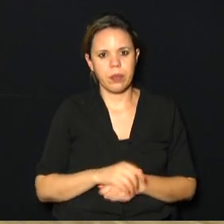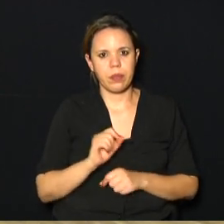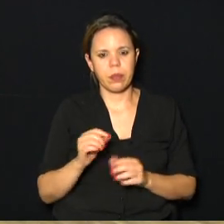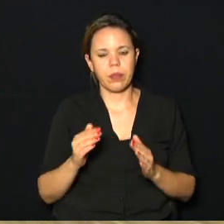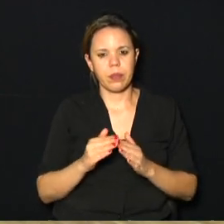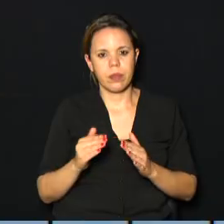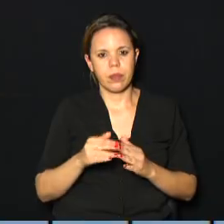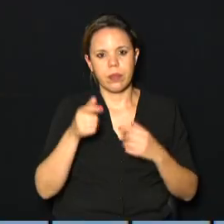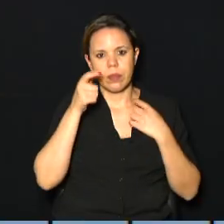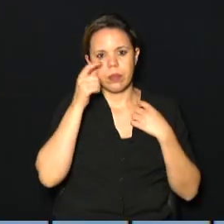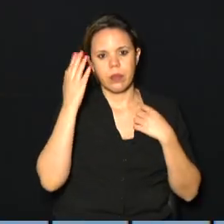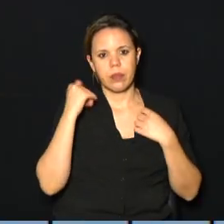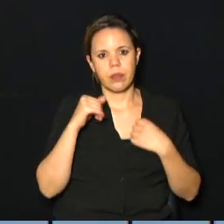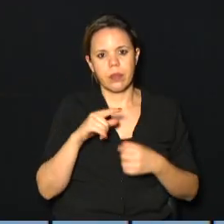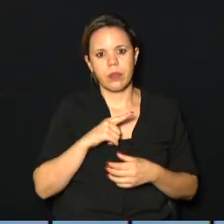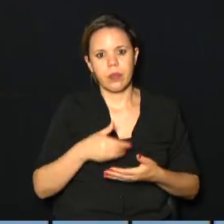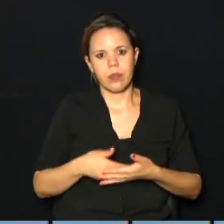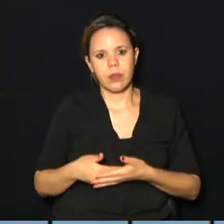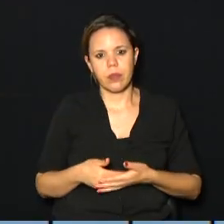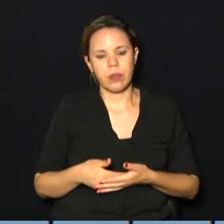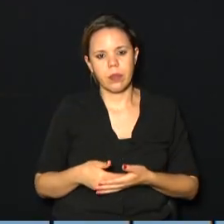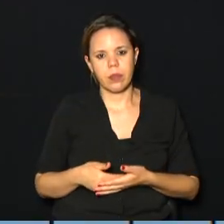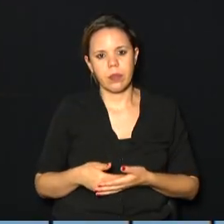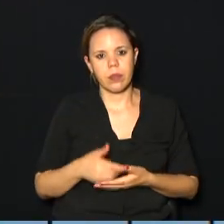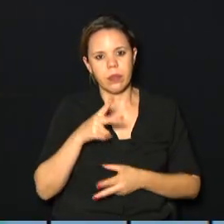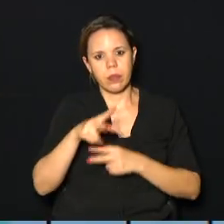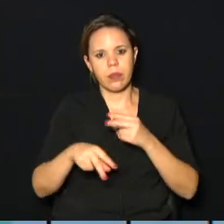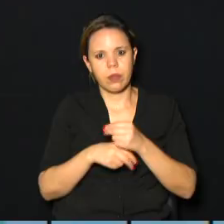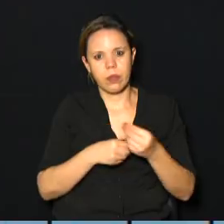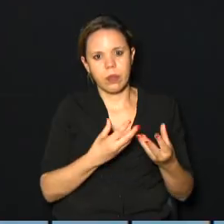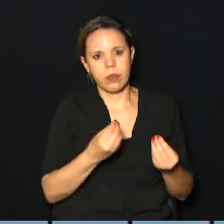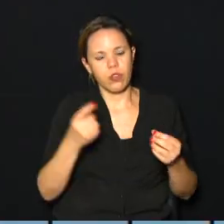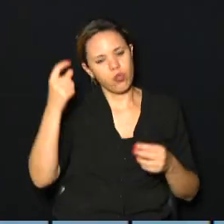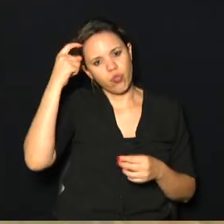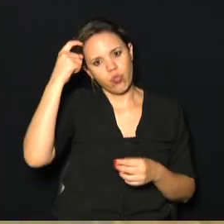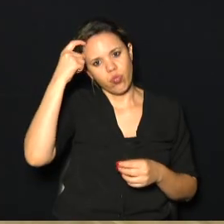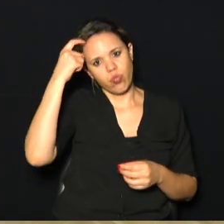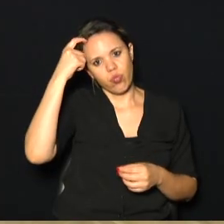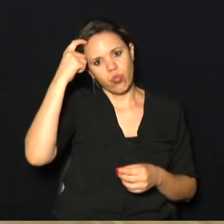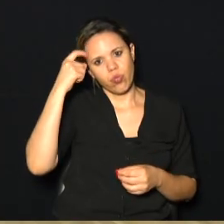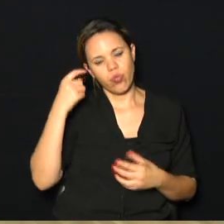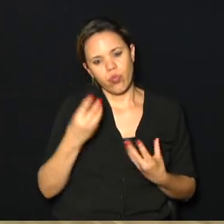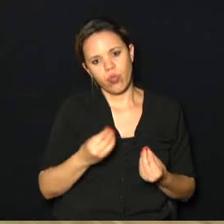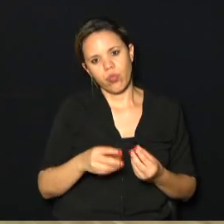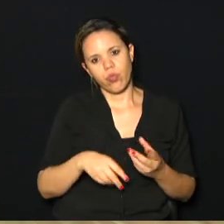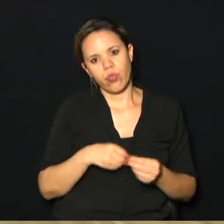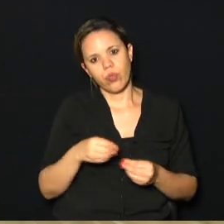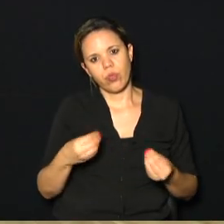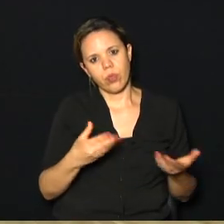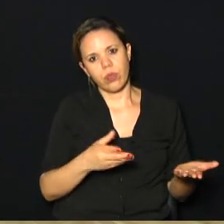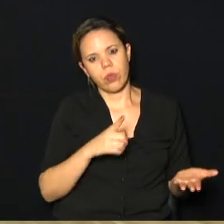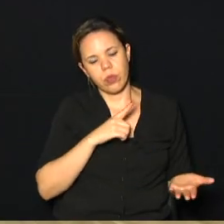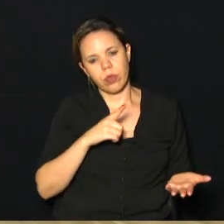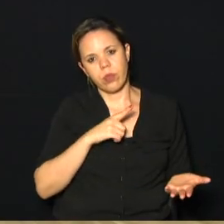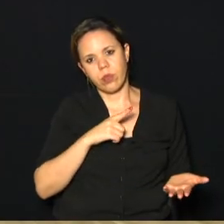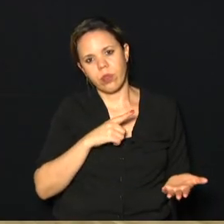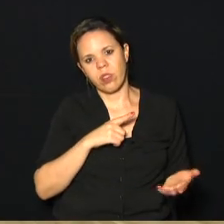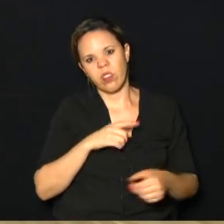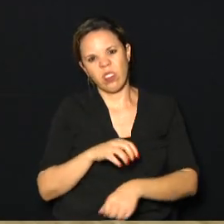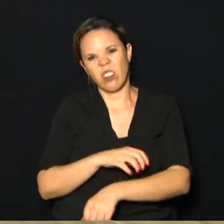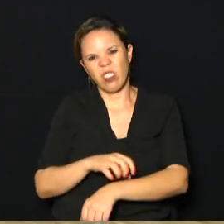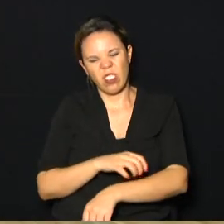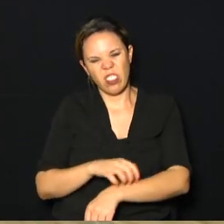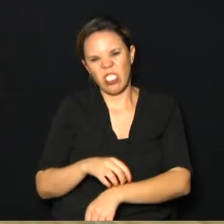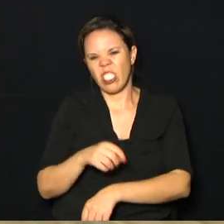está em casa me assistindo sabe, quem teve bebê ganha presente muitos ursinhos de pelúcia. E aí pode ter ali também